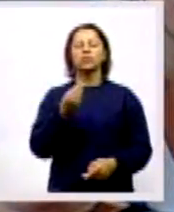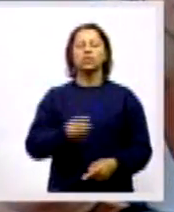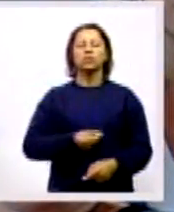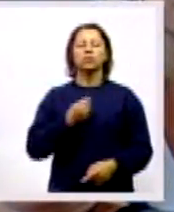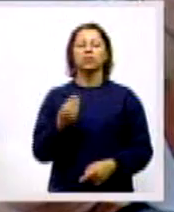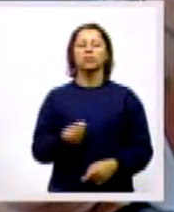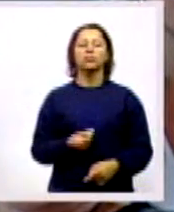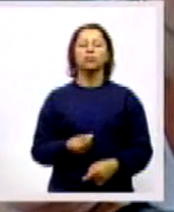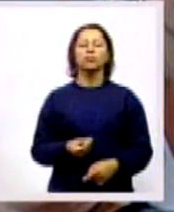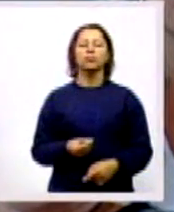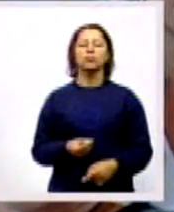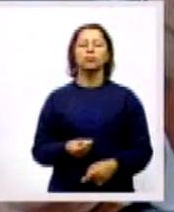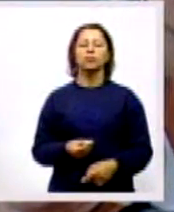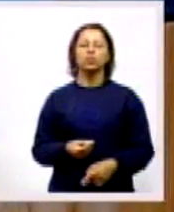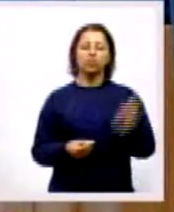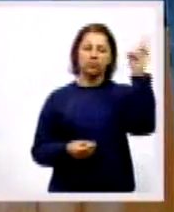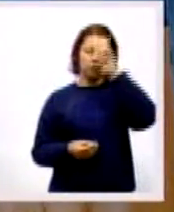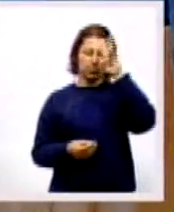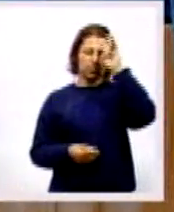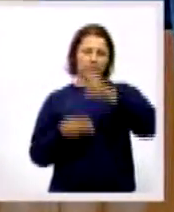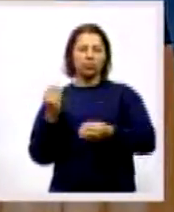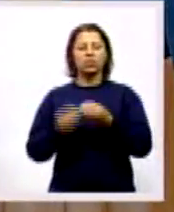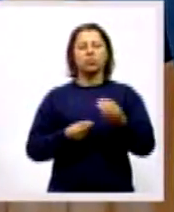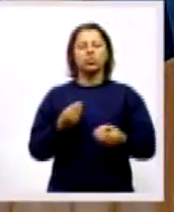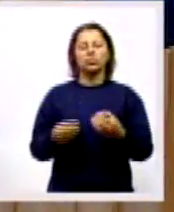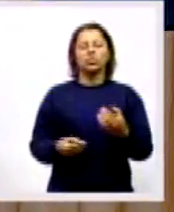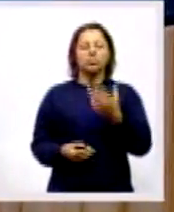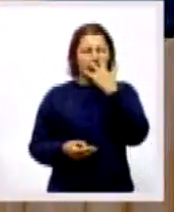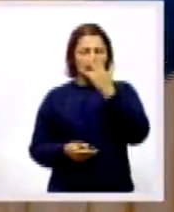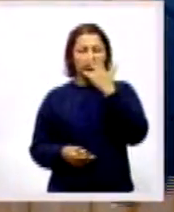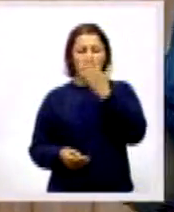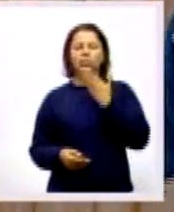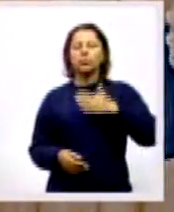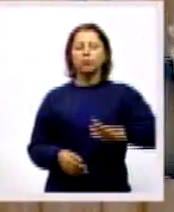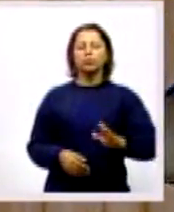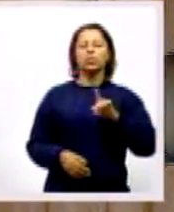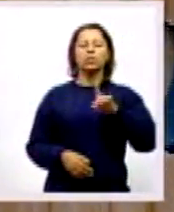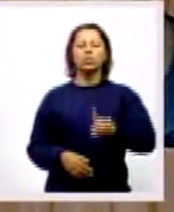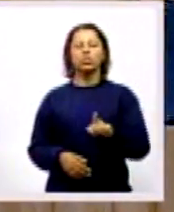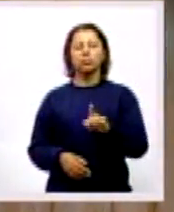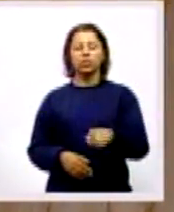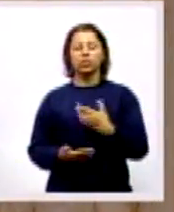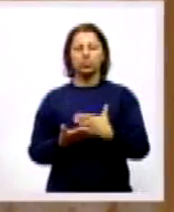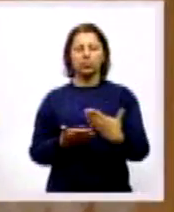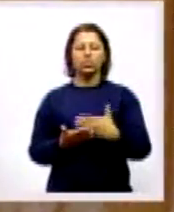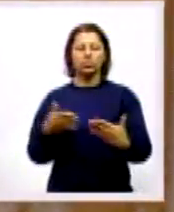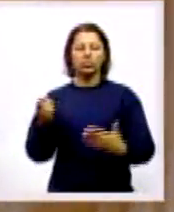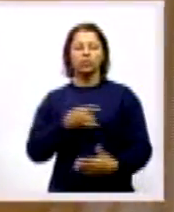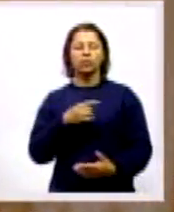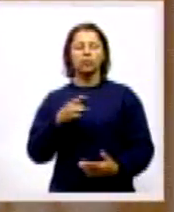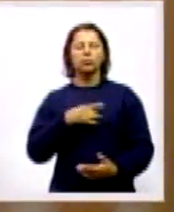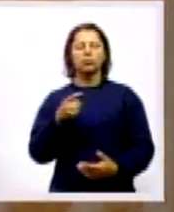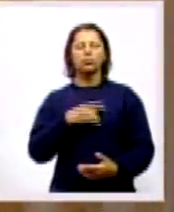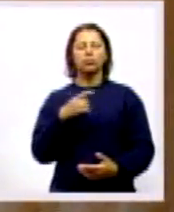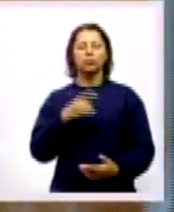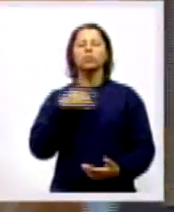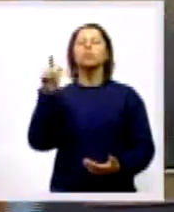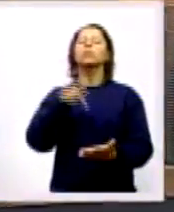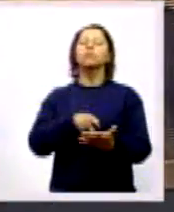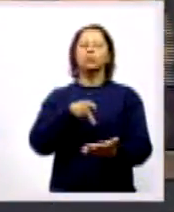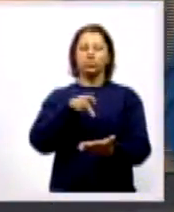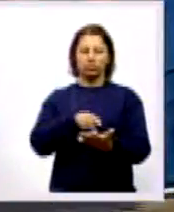E recorde-se do tanto que você fica infantil quando você é exposto a este medo. Não é verdade?